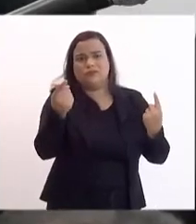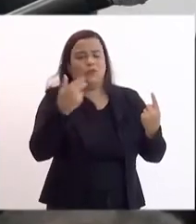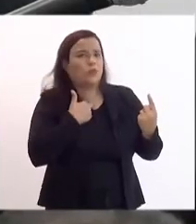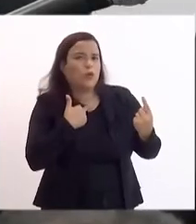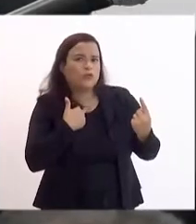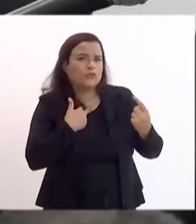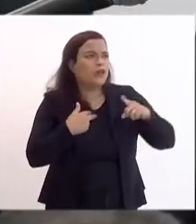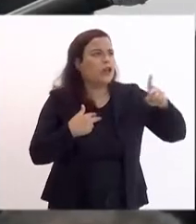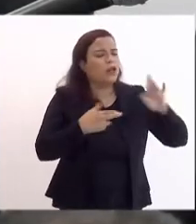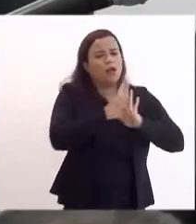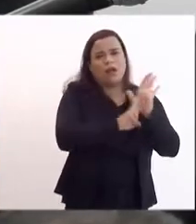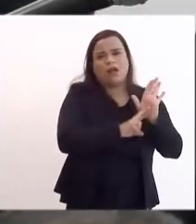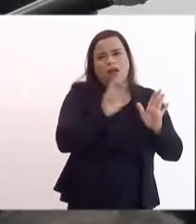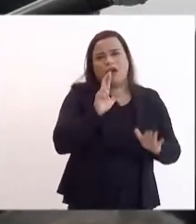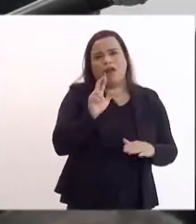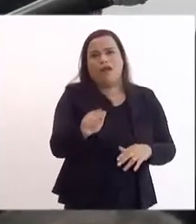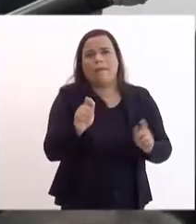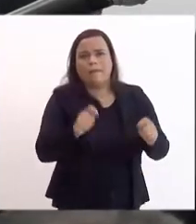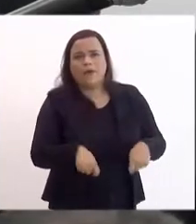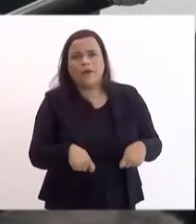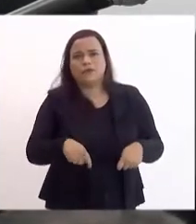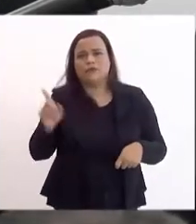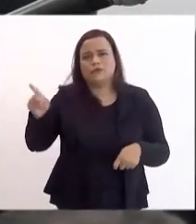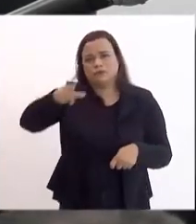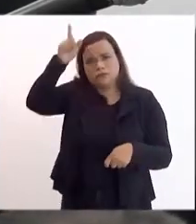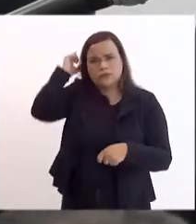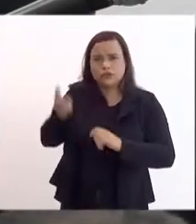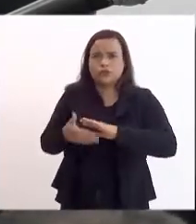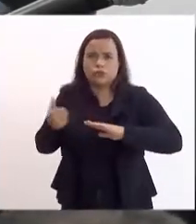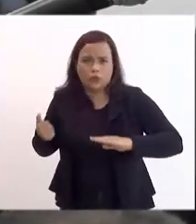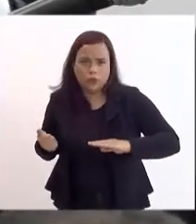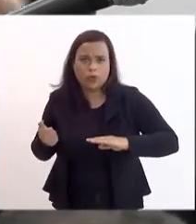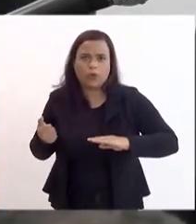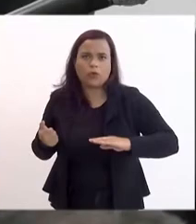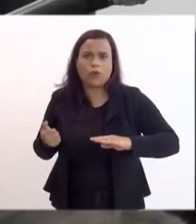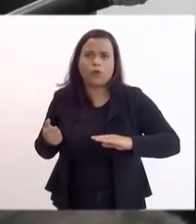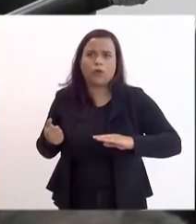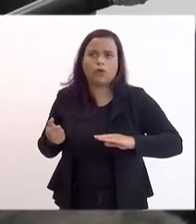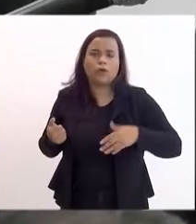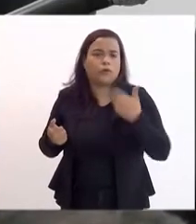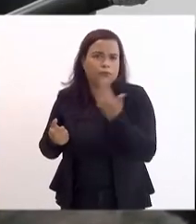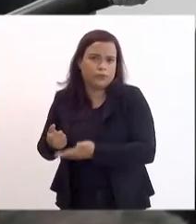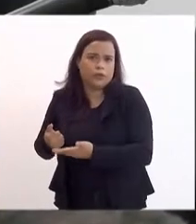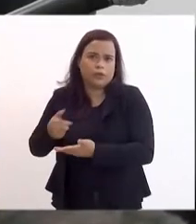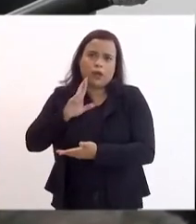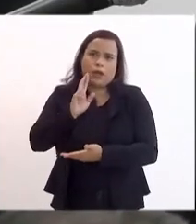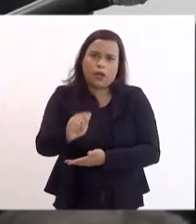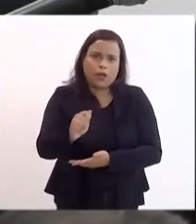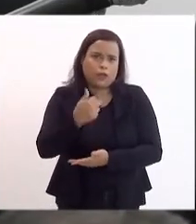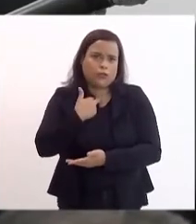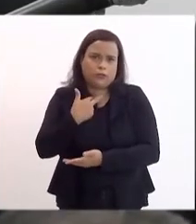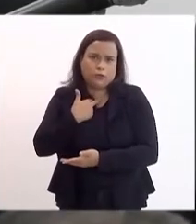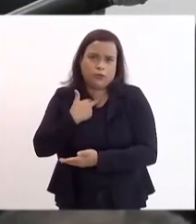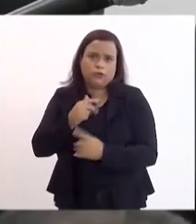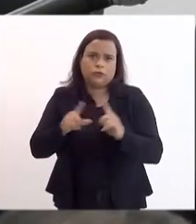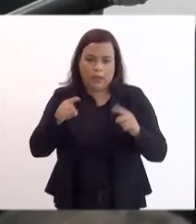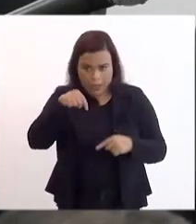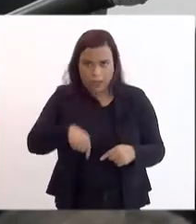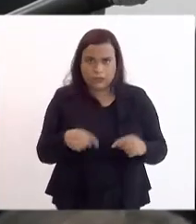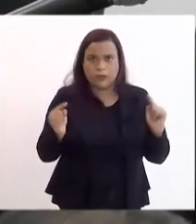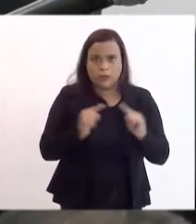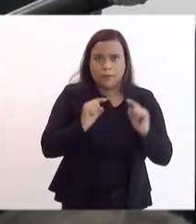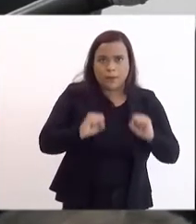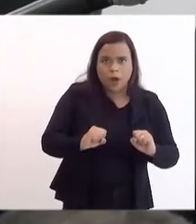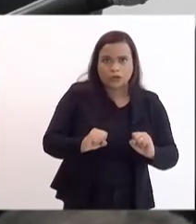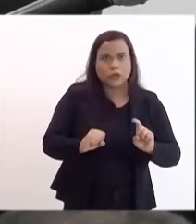no relatório do deputado Rodrigo Amorim. O deputado Luiz Paulo retirou as emendas. Não valeu para o deputado Rodrigo Amorim. Aí valeu para essa. Aí